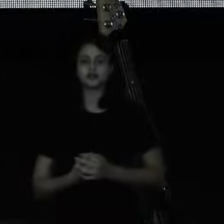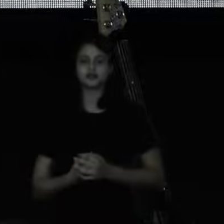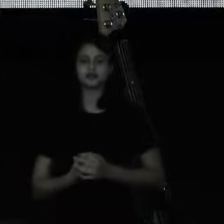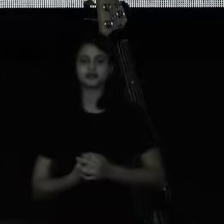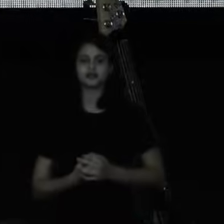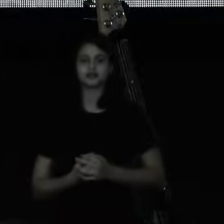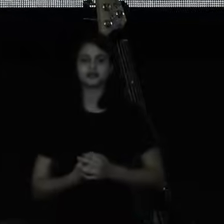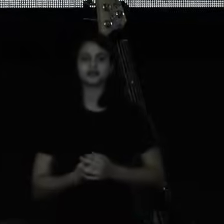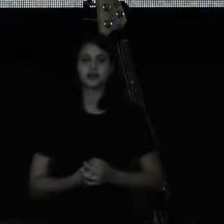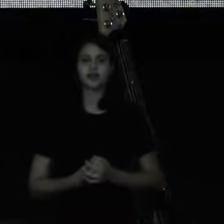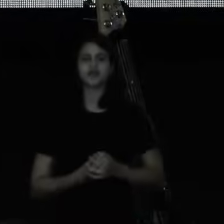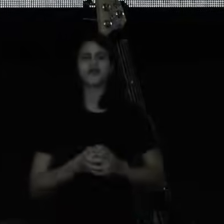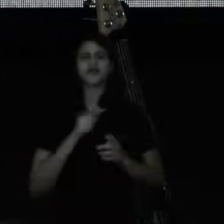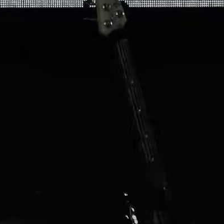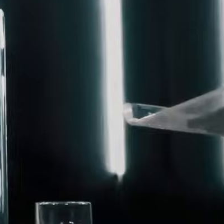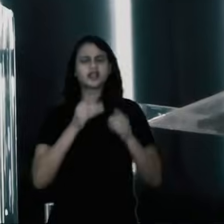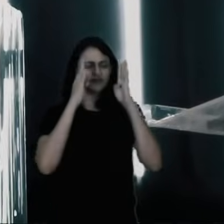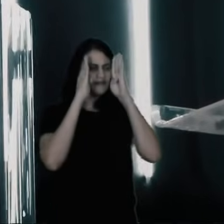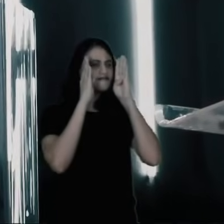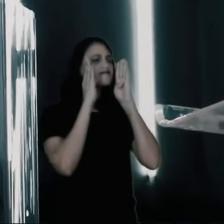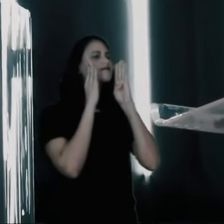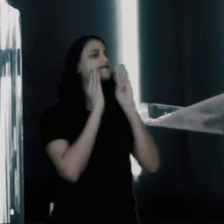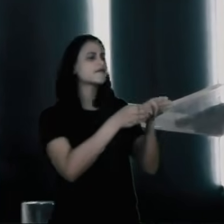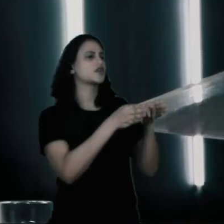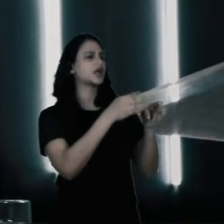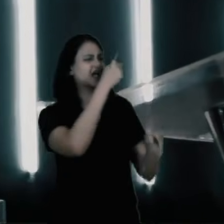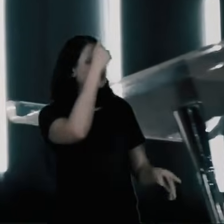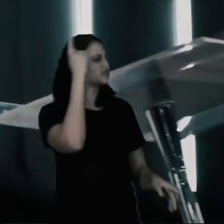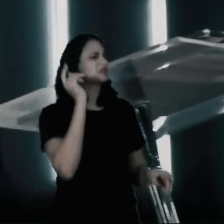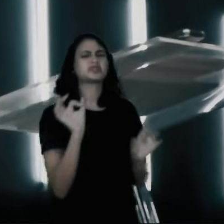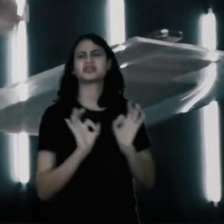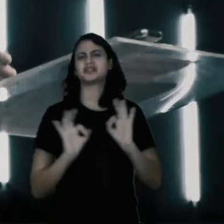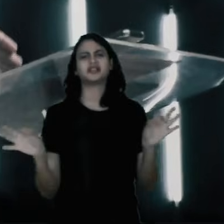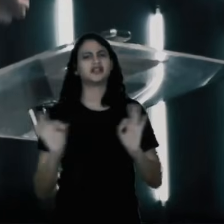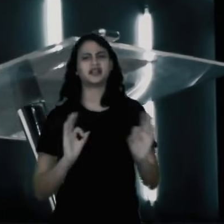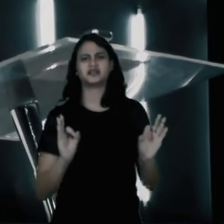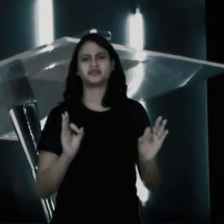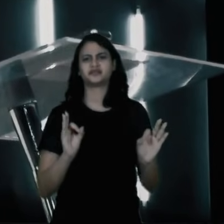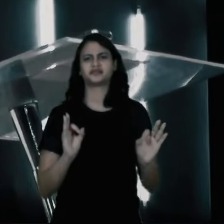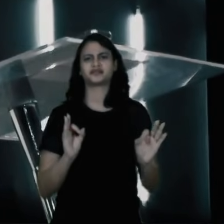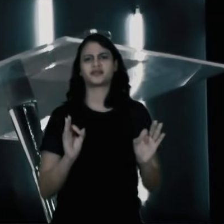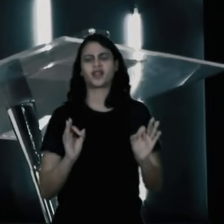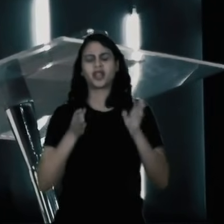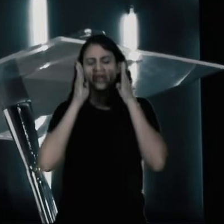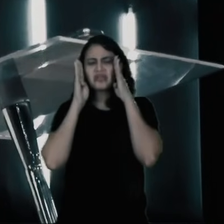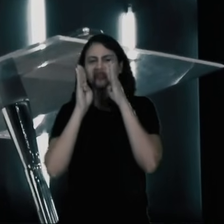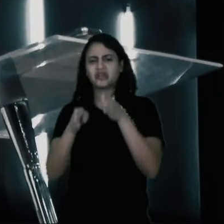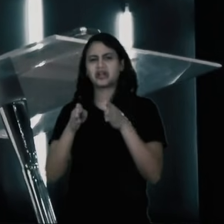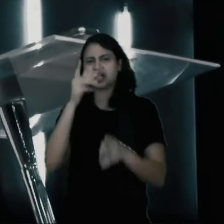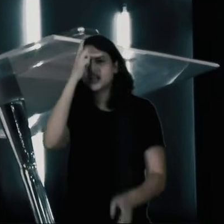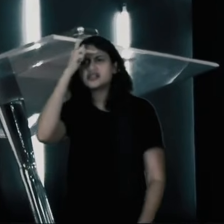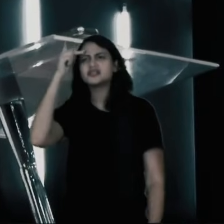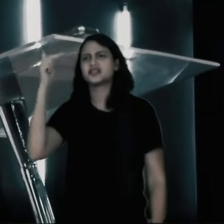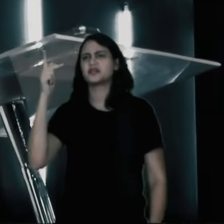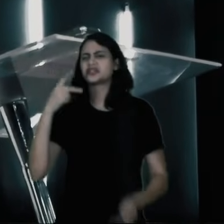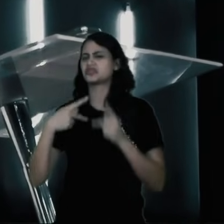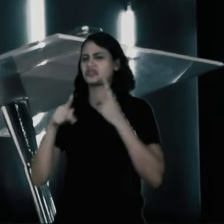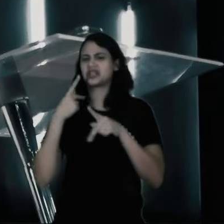Você não tem que focar no que as outras pessoas pensam. Você não tem que focar no que as outras pessoas